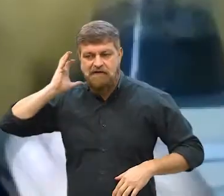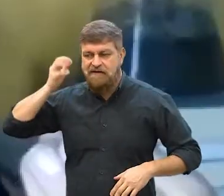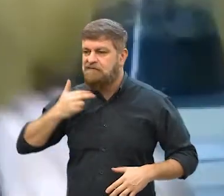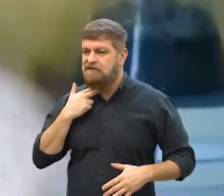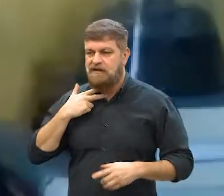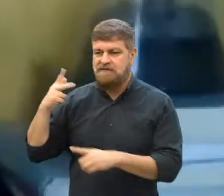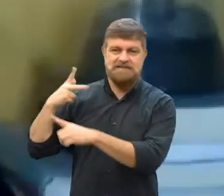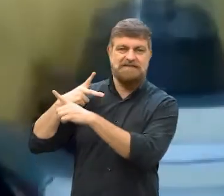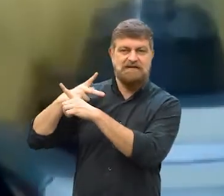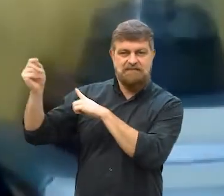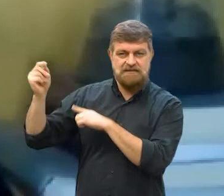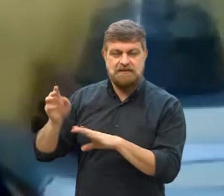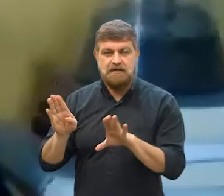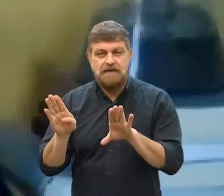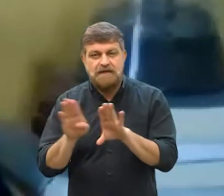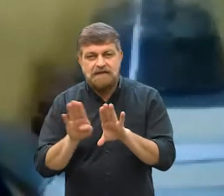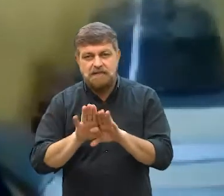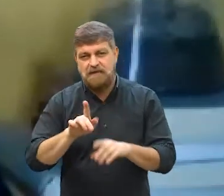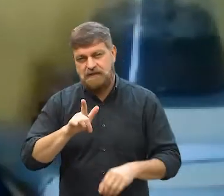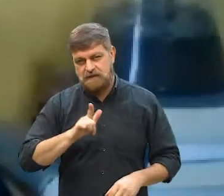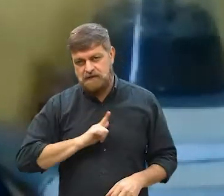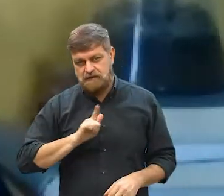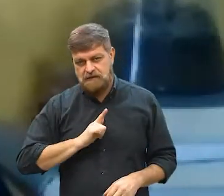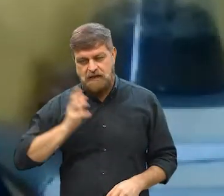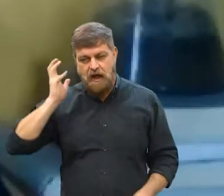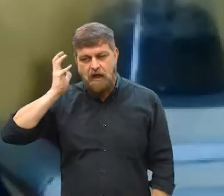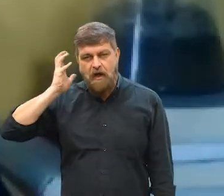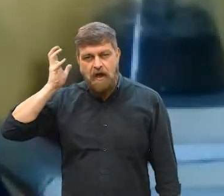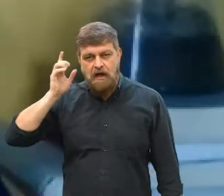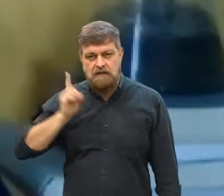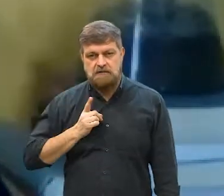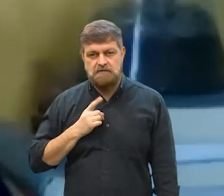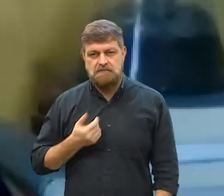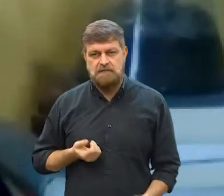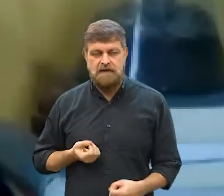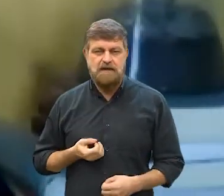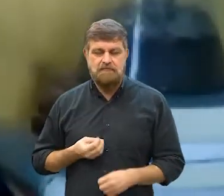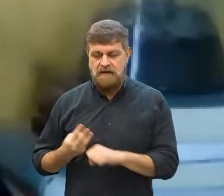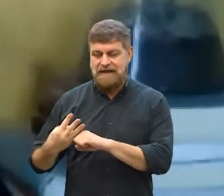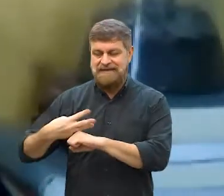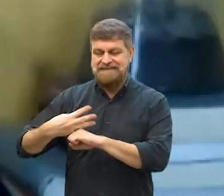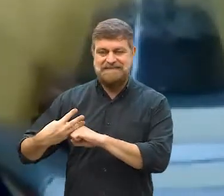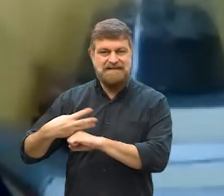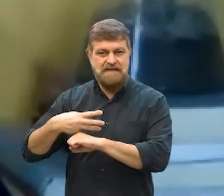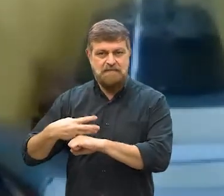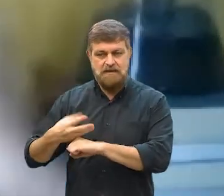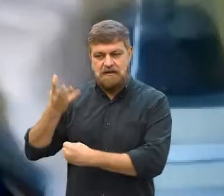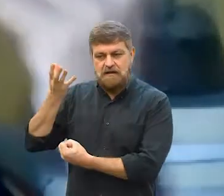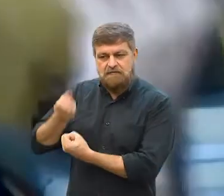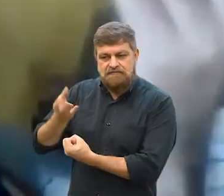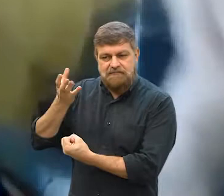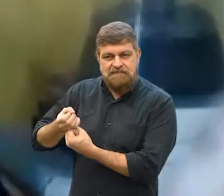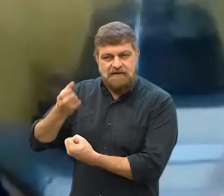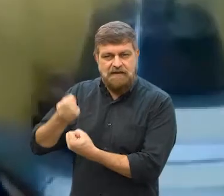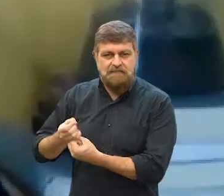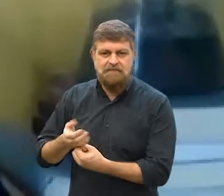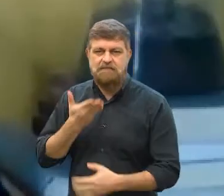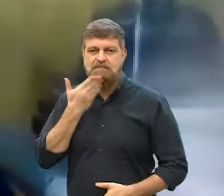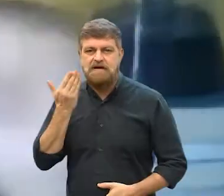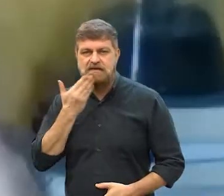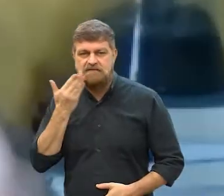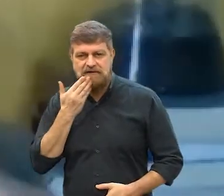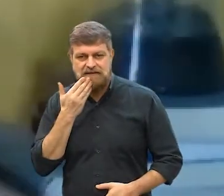Imbatível fora que ele tem um peso muito pequeno para excluir tem muito mais fácil baixar um áudio do que eu